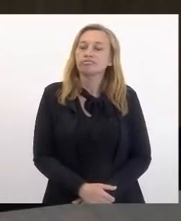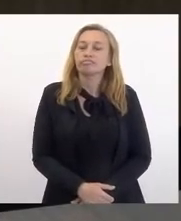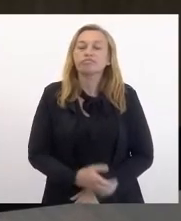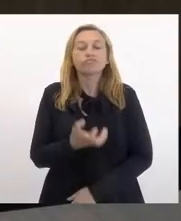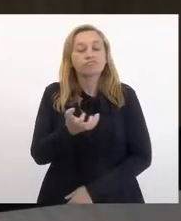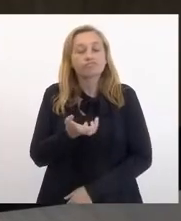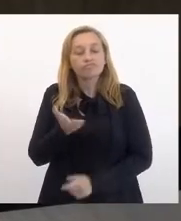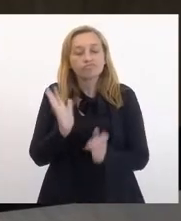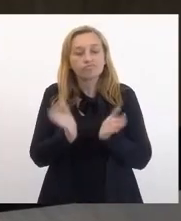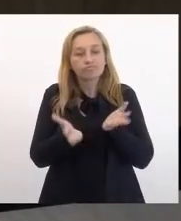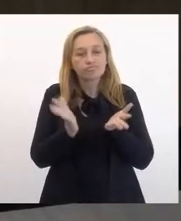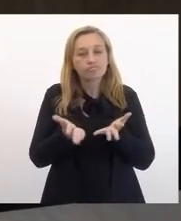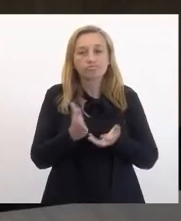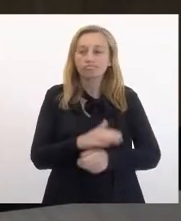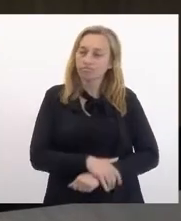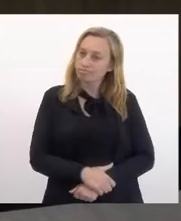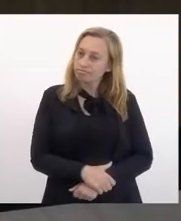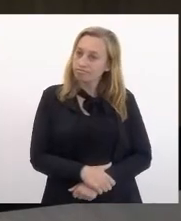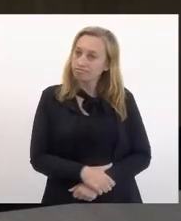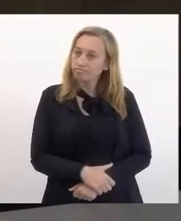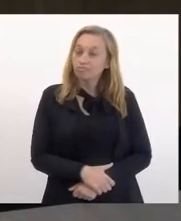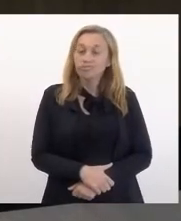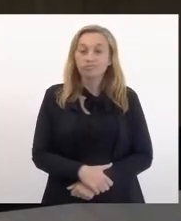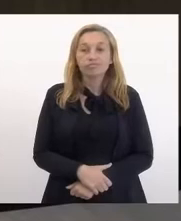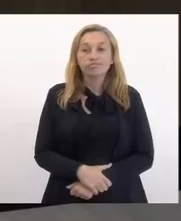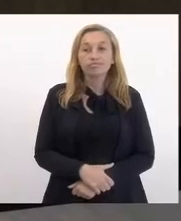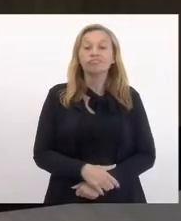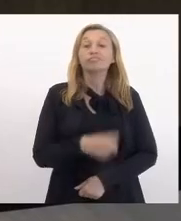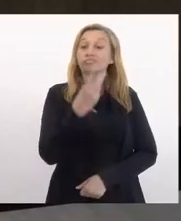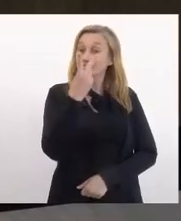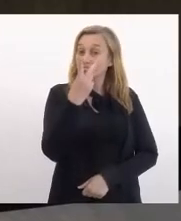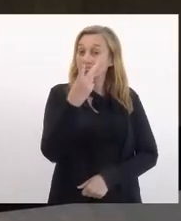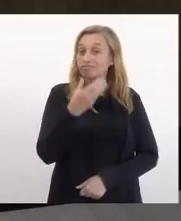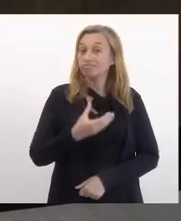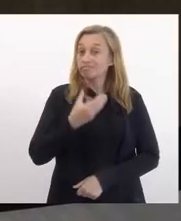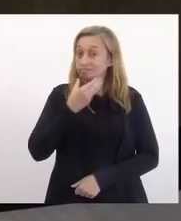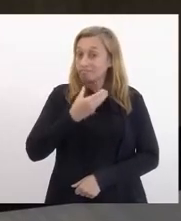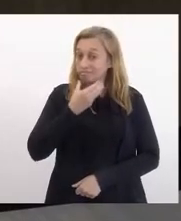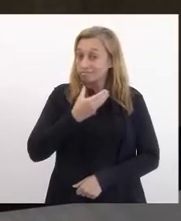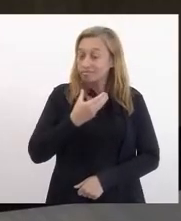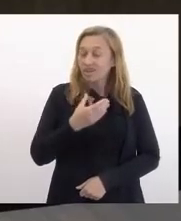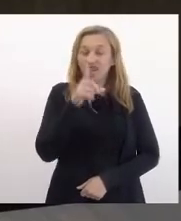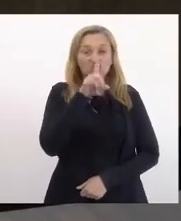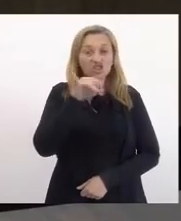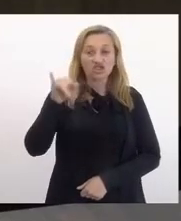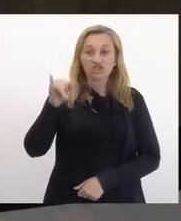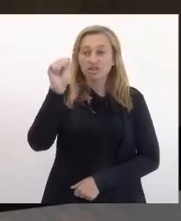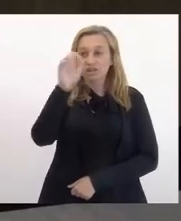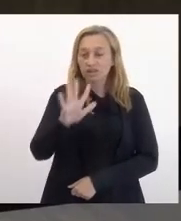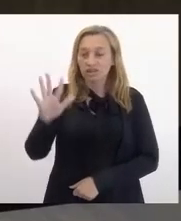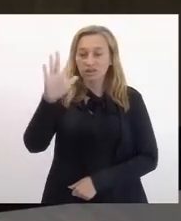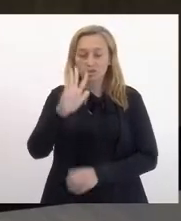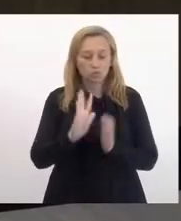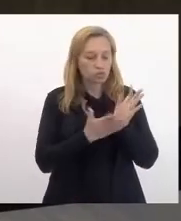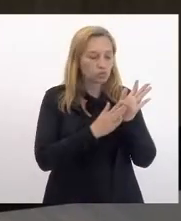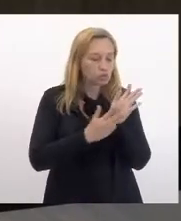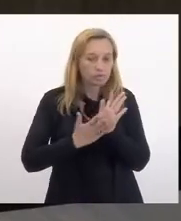quero hoje, hoje é dia 2 de dezembro, Dia Nacional do